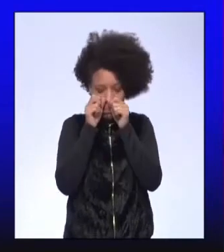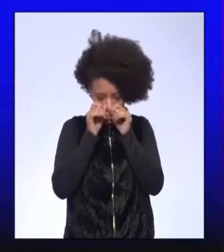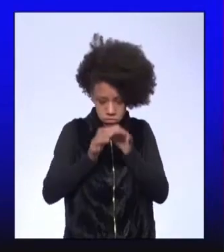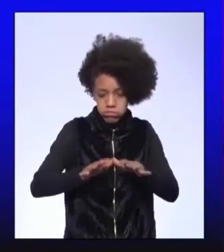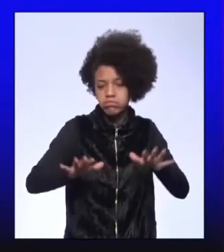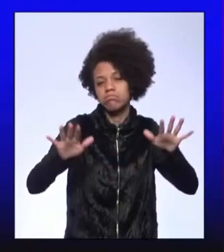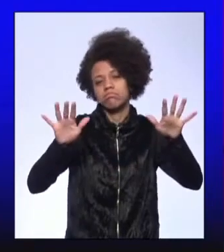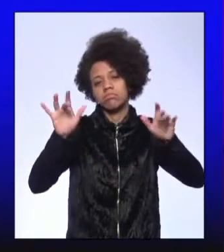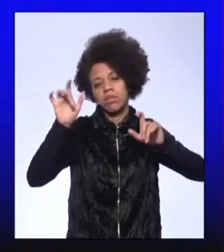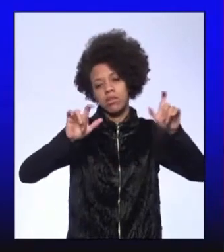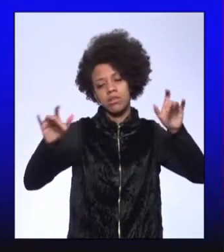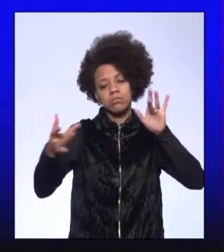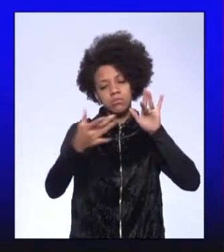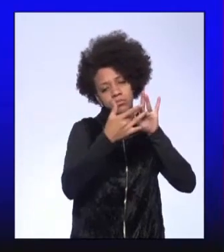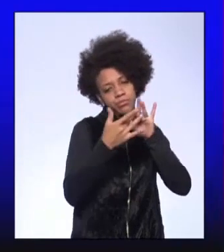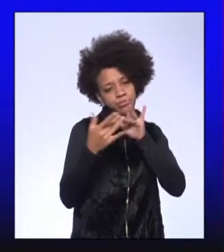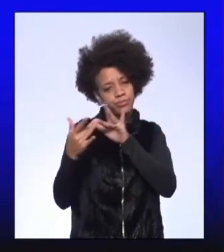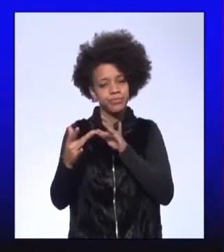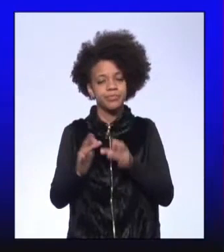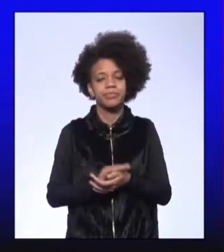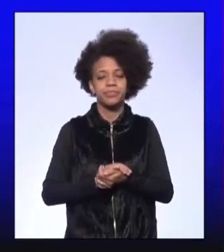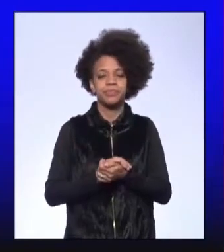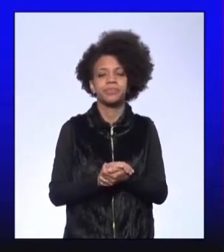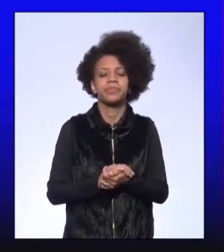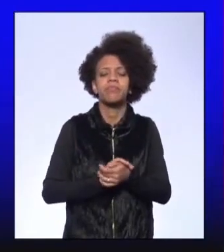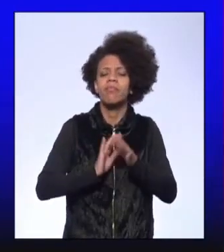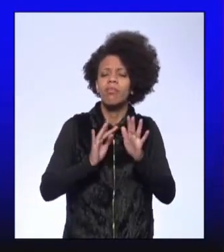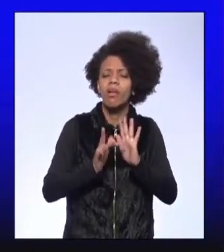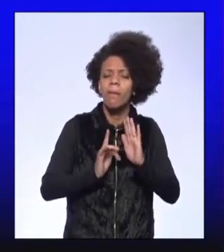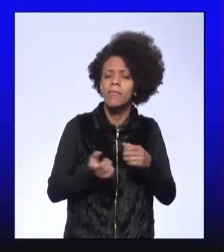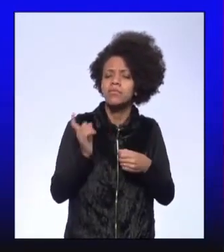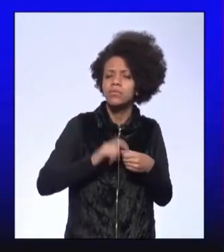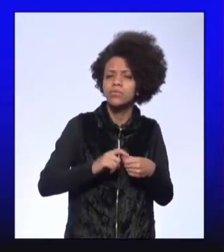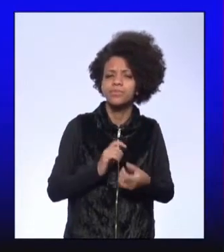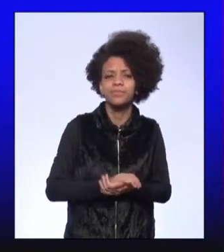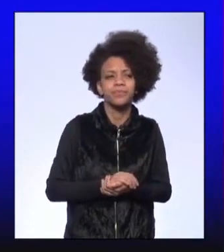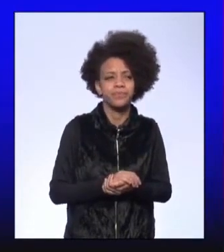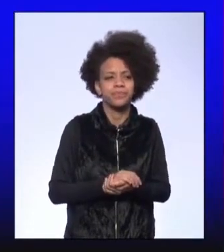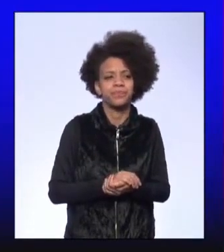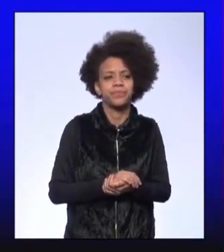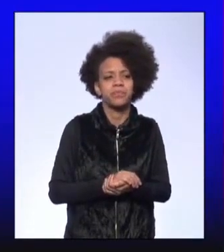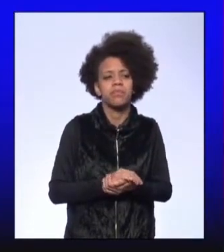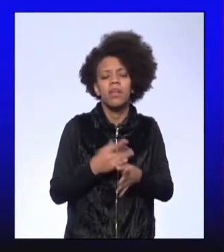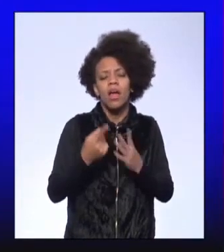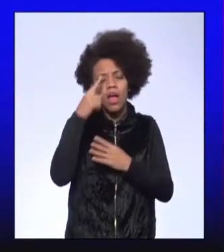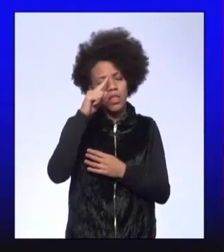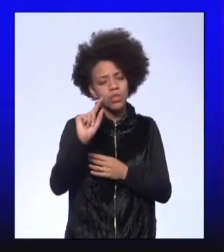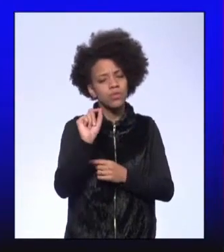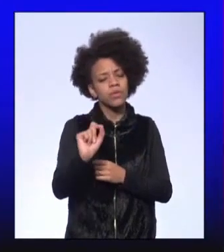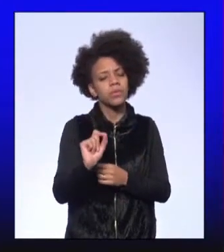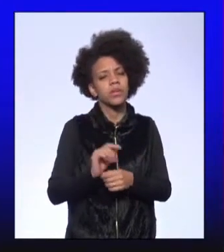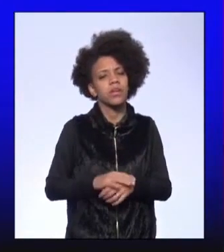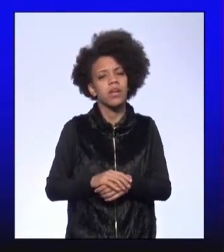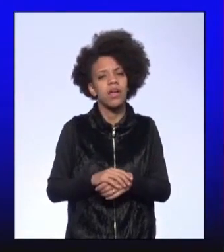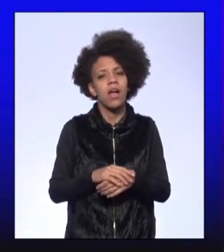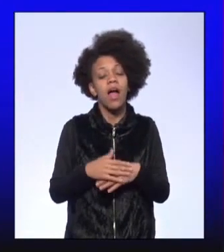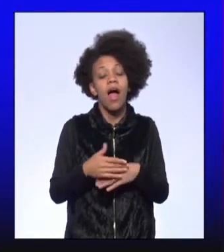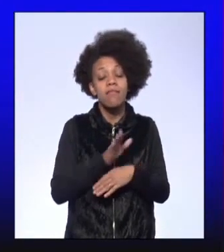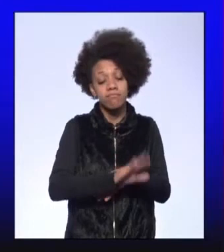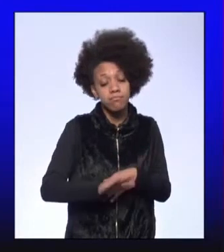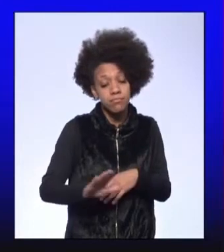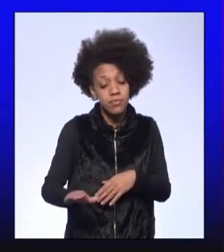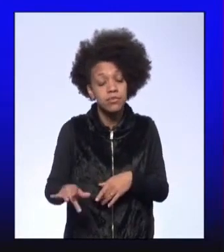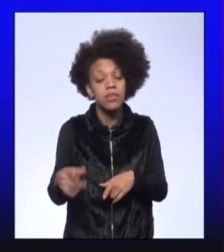a seus contactantes. Mas voltando aqui, a grande dúvida era em relação às